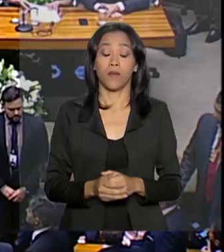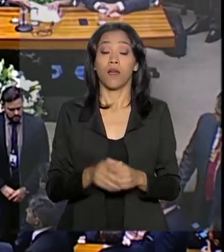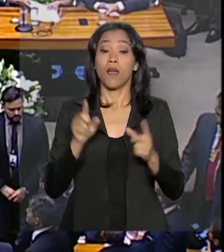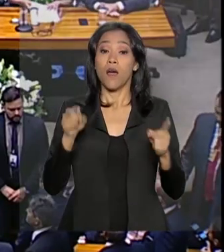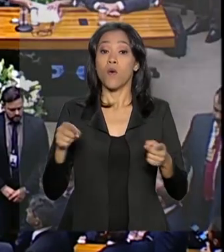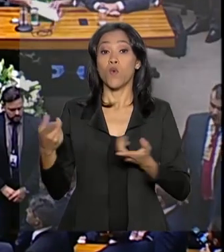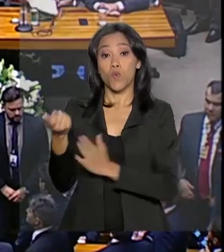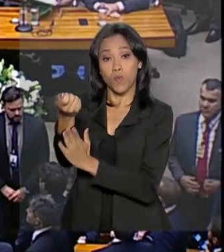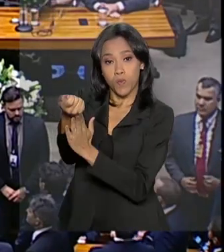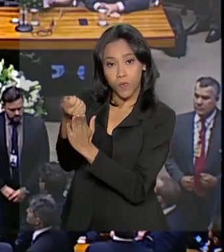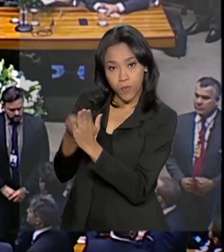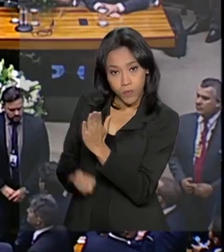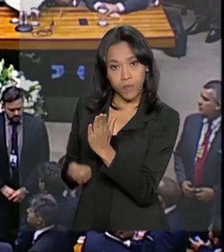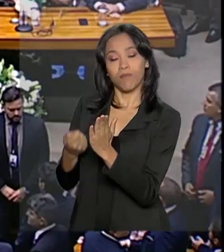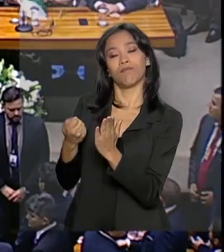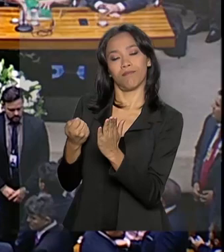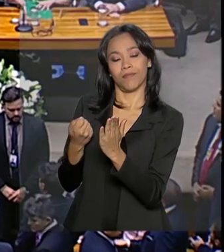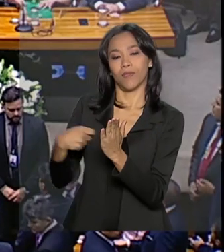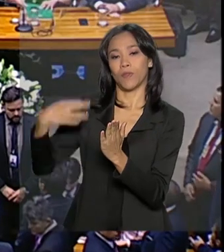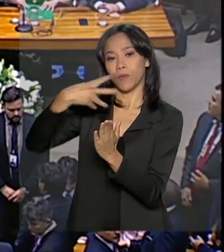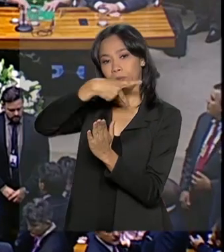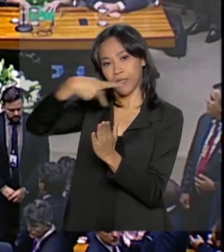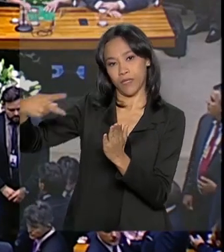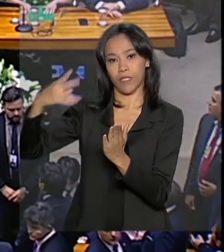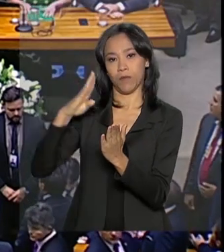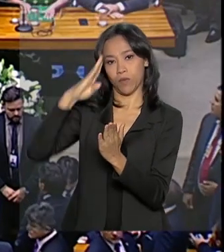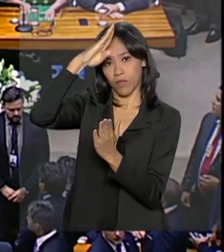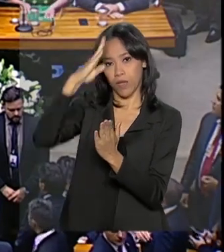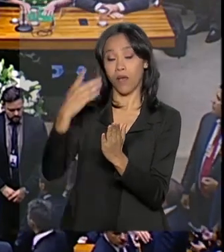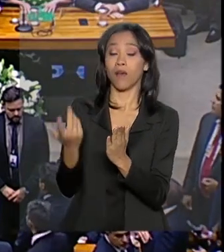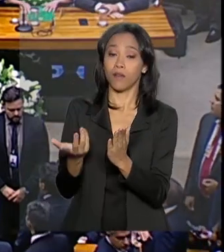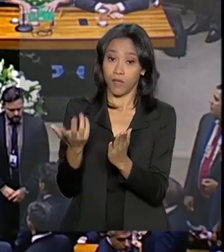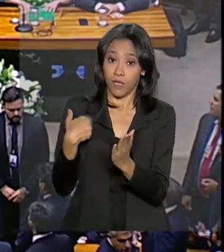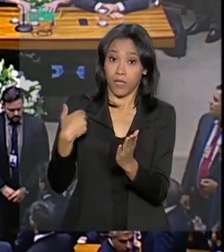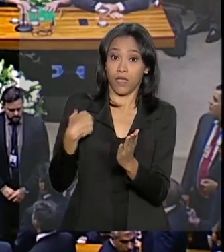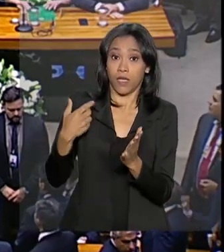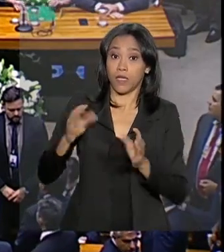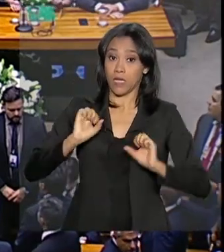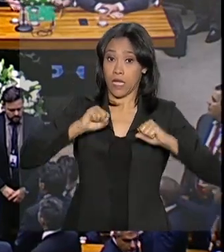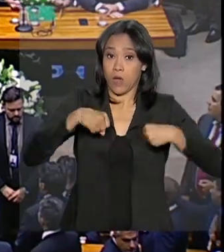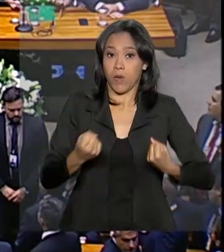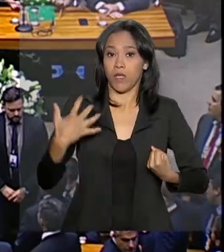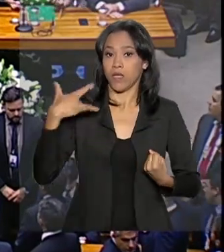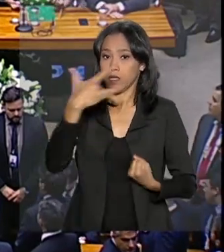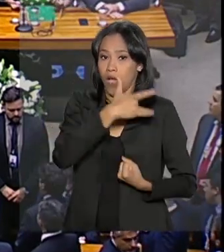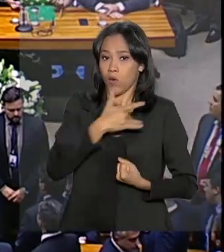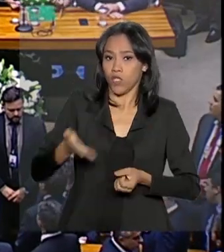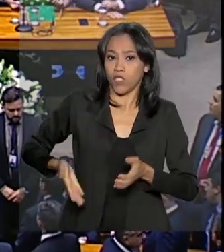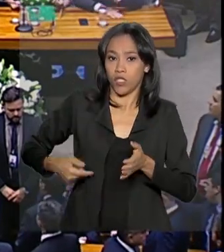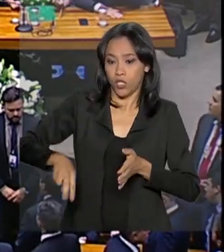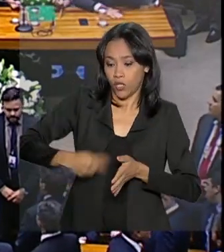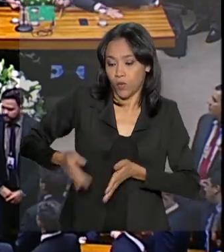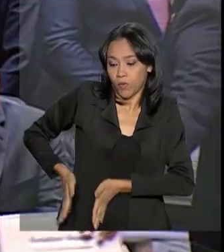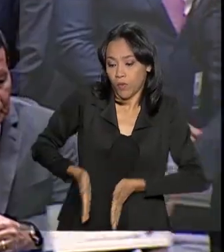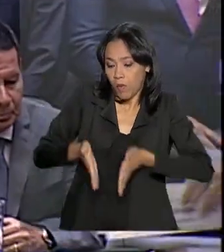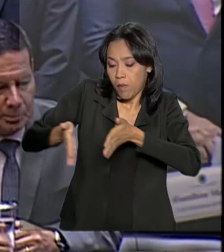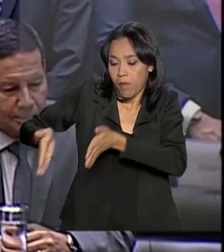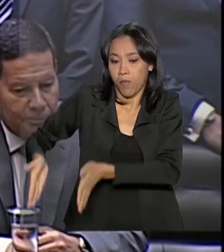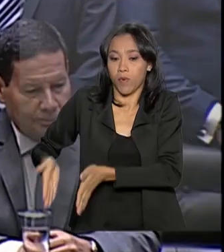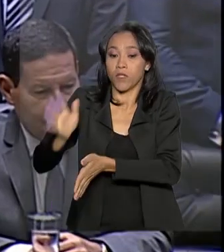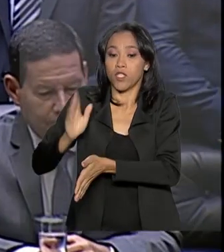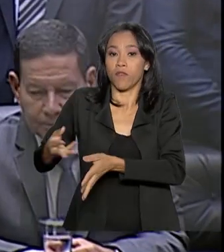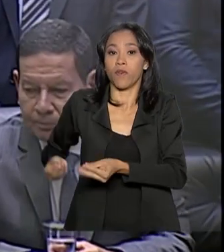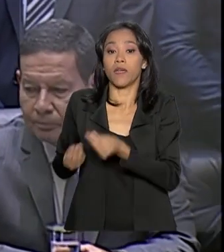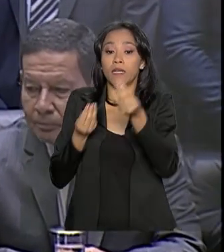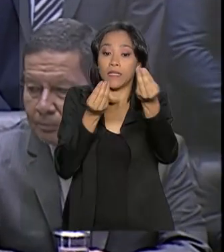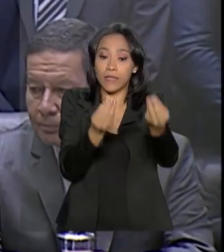mensagem do presidente Jair Bolsonaro, que se recupera de uma cirurgia de retirada de uma bolsa de colostomia, foi entregue